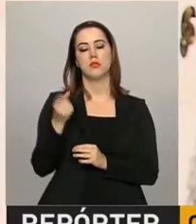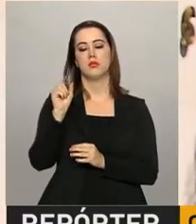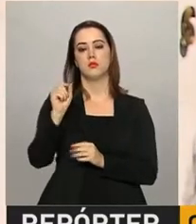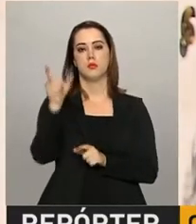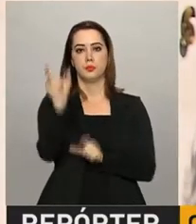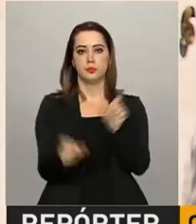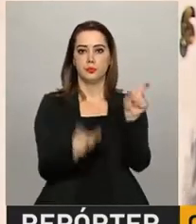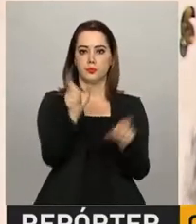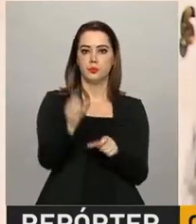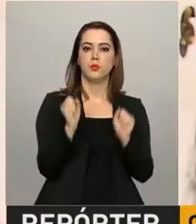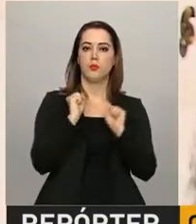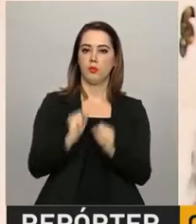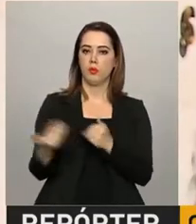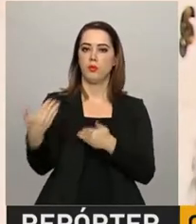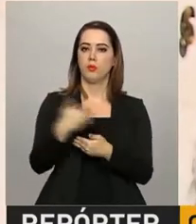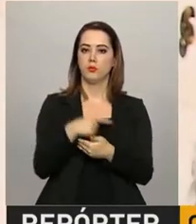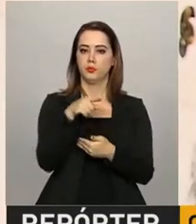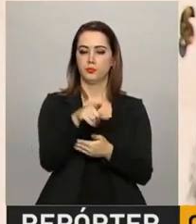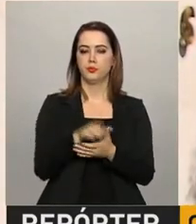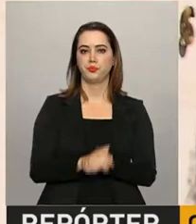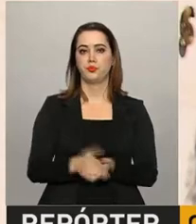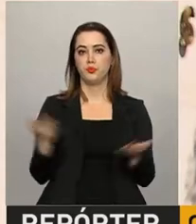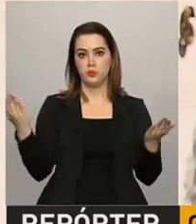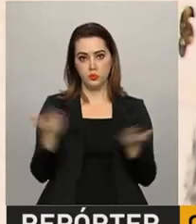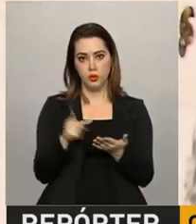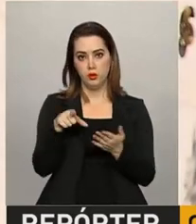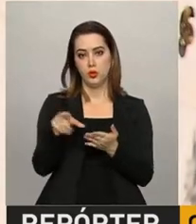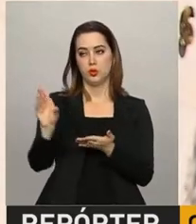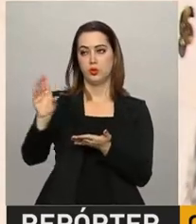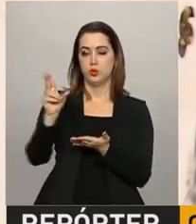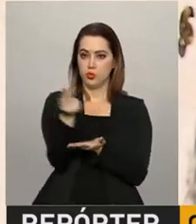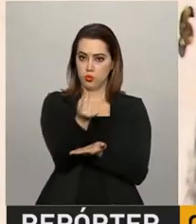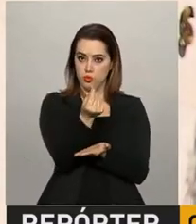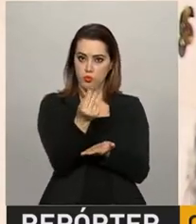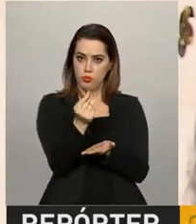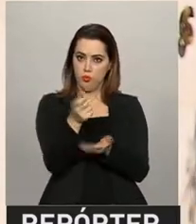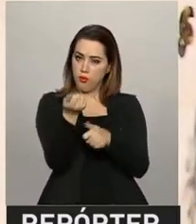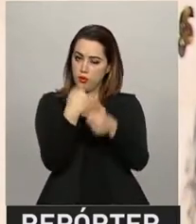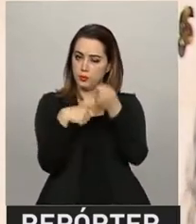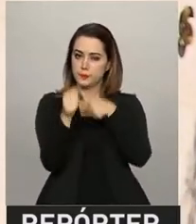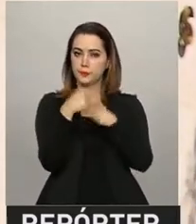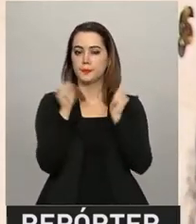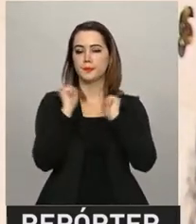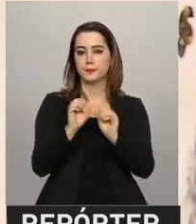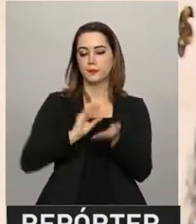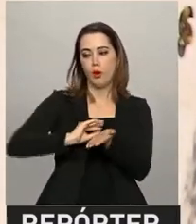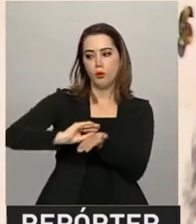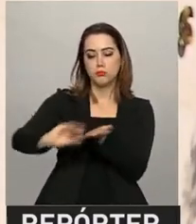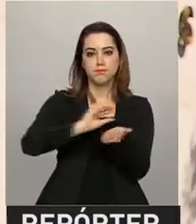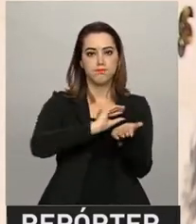será repassado para 99 unidades de pronto atendimento, às UPAs, que